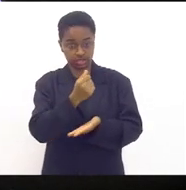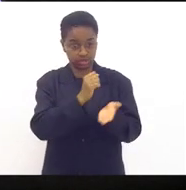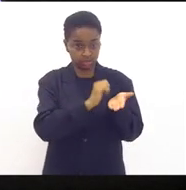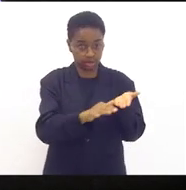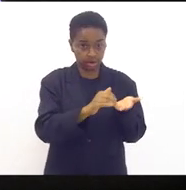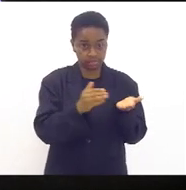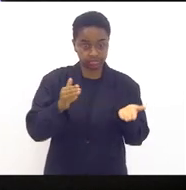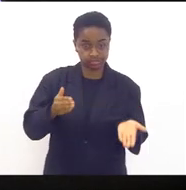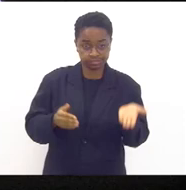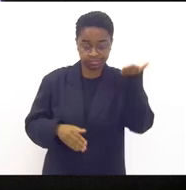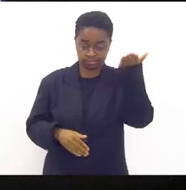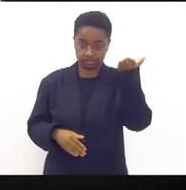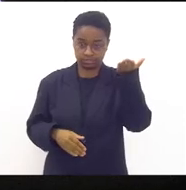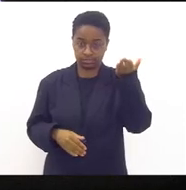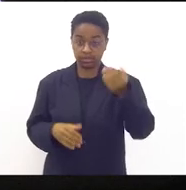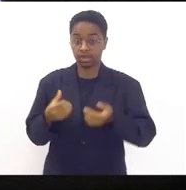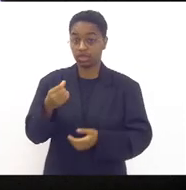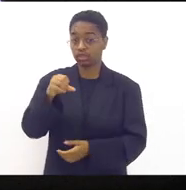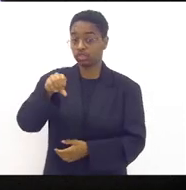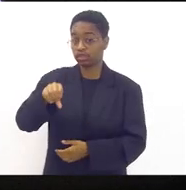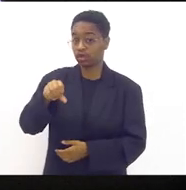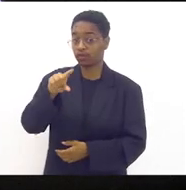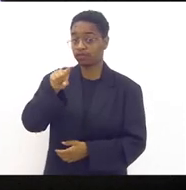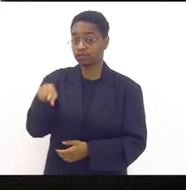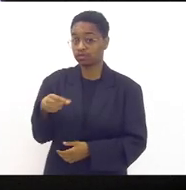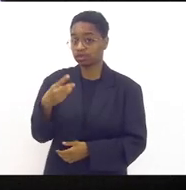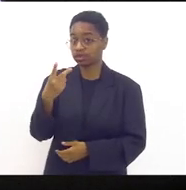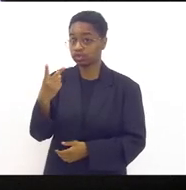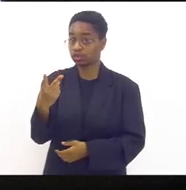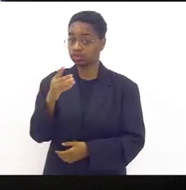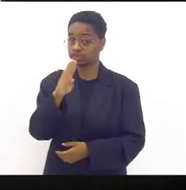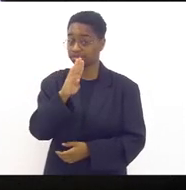de 9.2 bi.